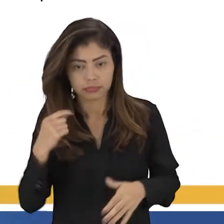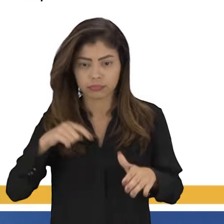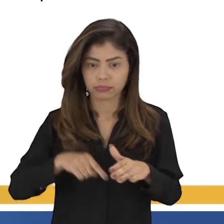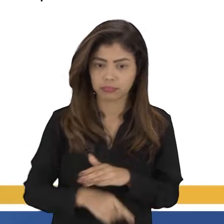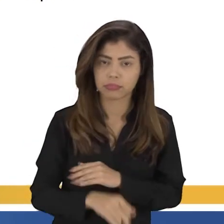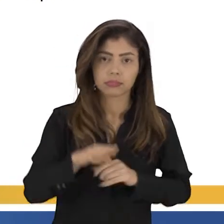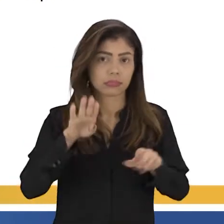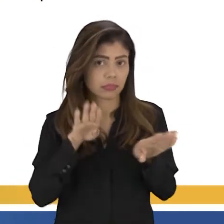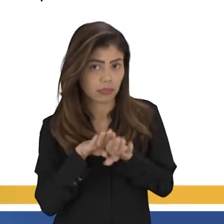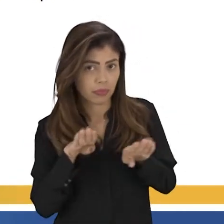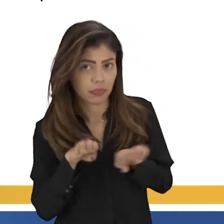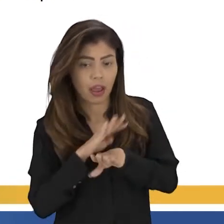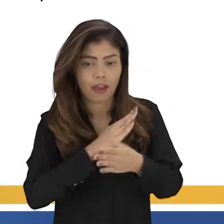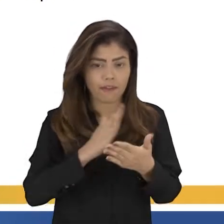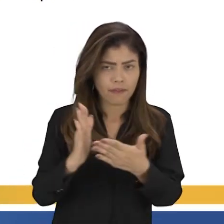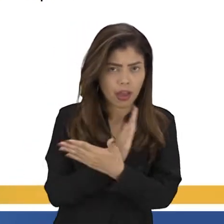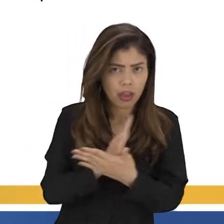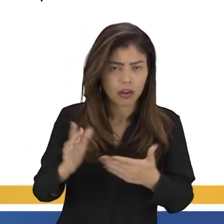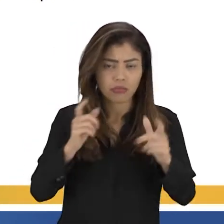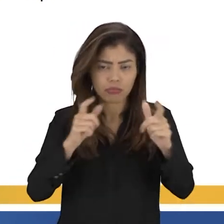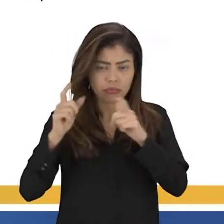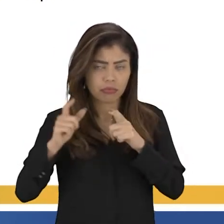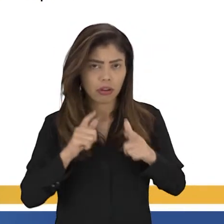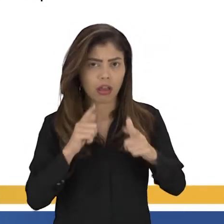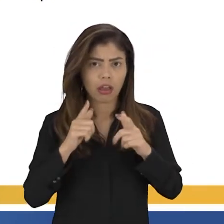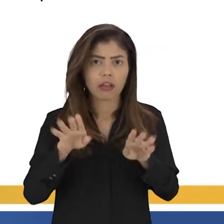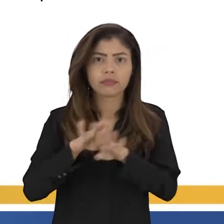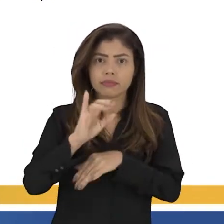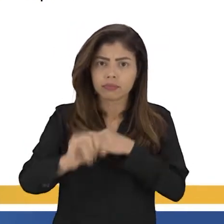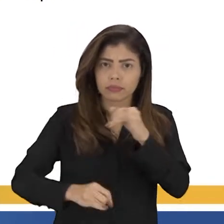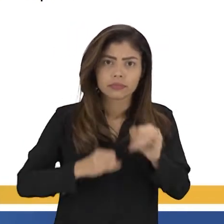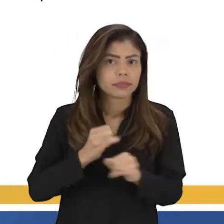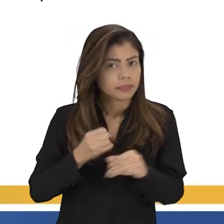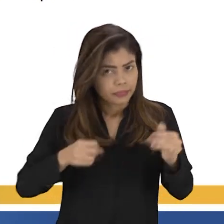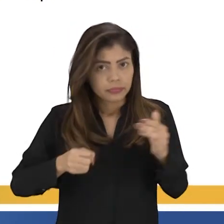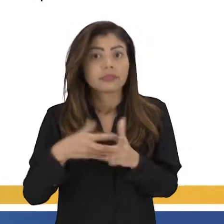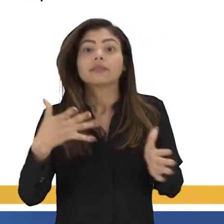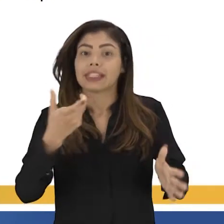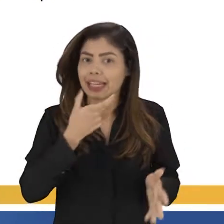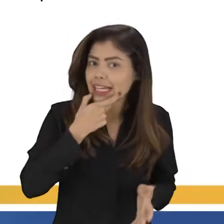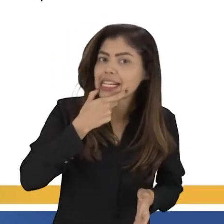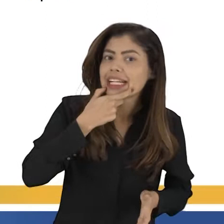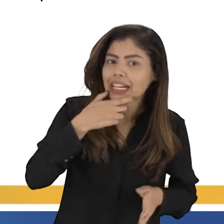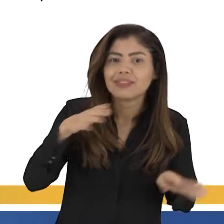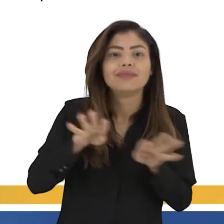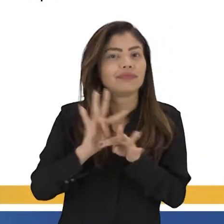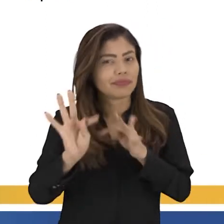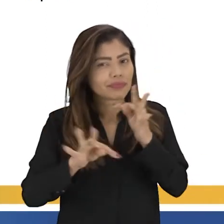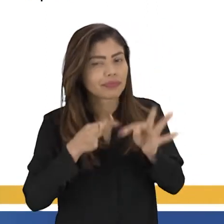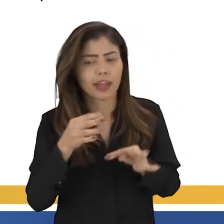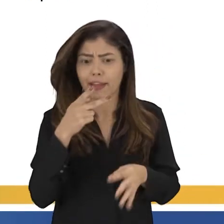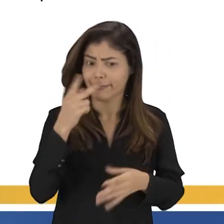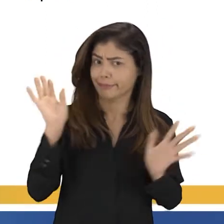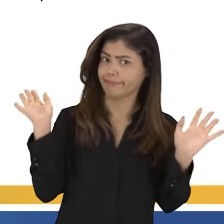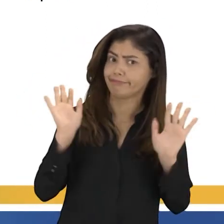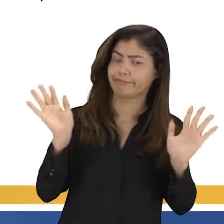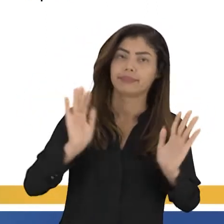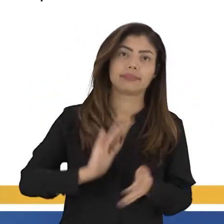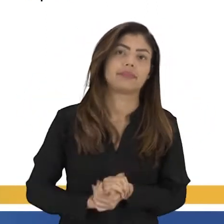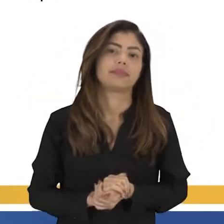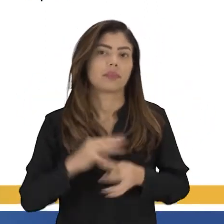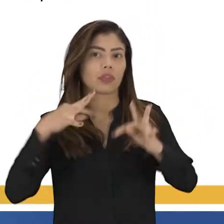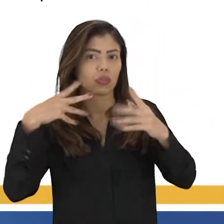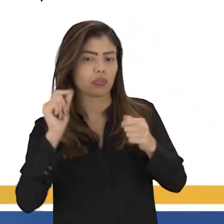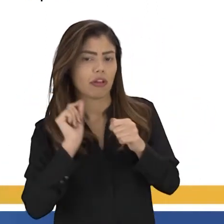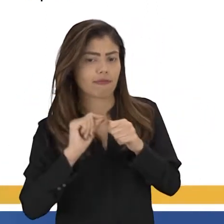acesso a muitas informações de variadas fontes. A internet é cheia de língua inglesa, as tecnologias então nem se fala, né? Tudo